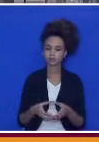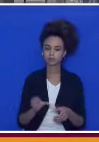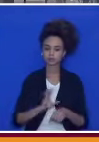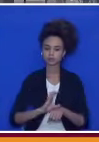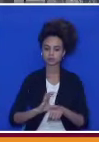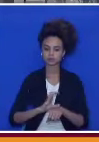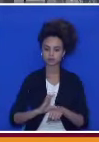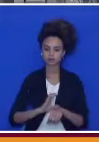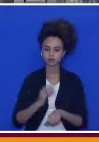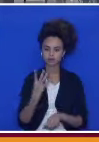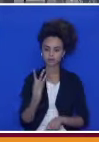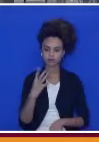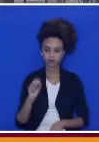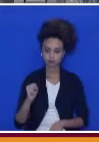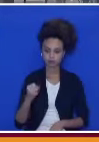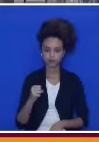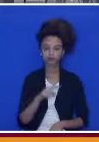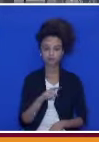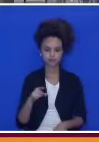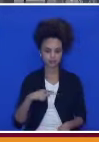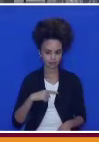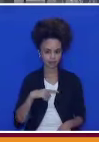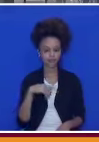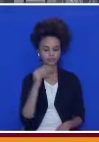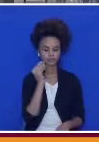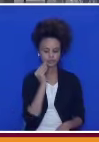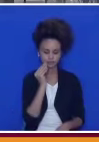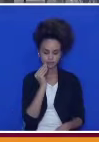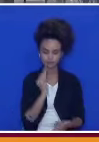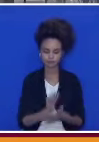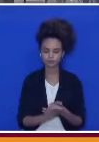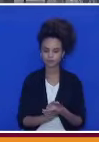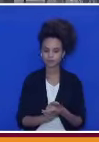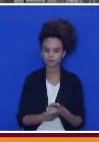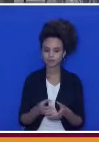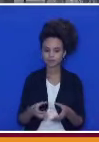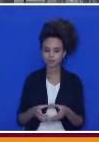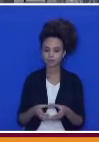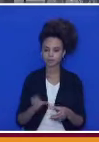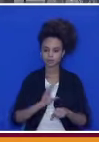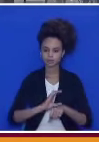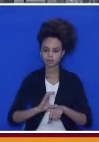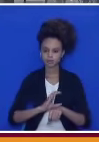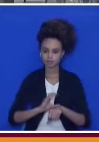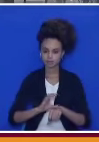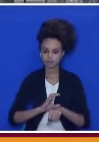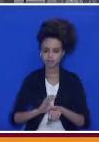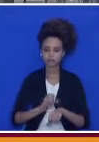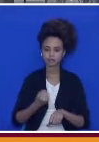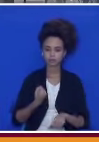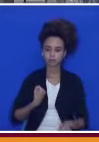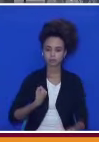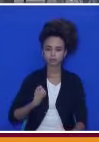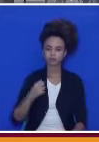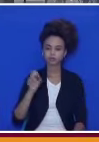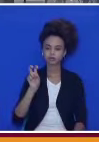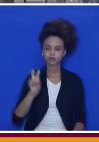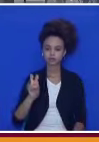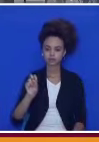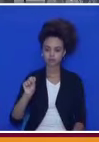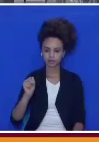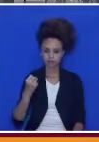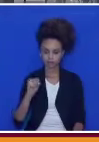Cinza, 48. Você ainda tem chances. Bola cinza, número 58.